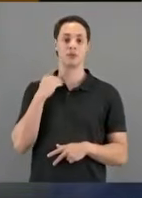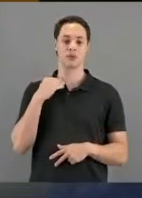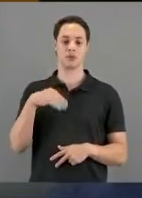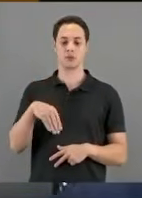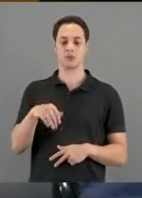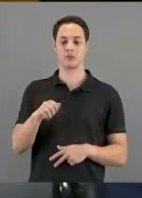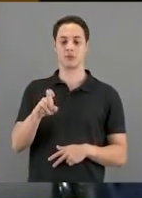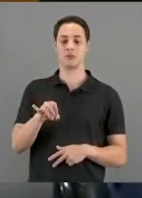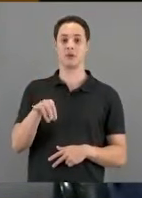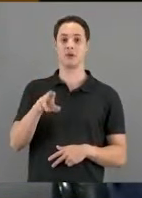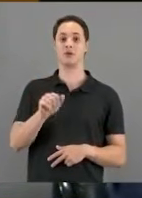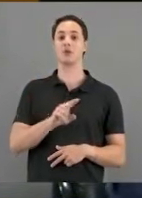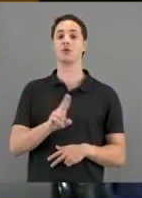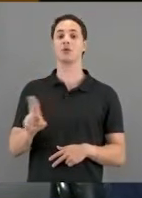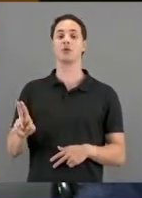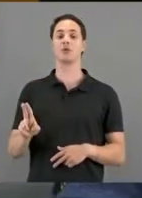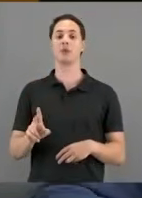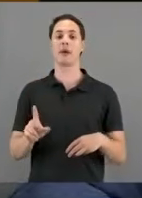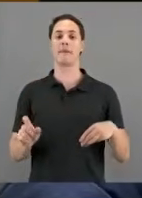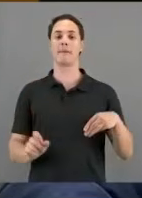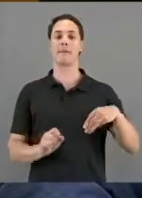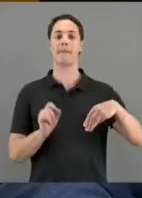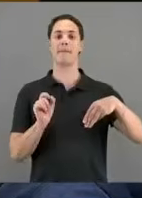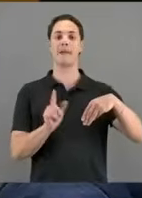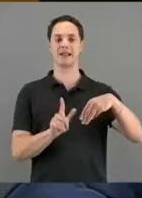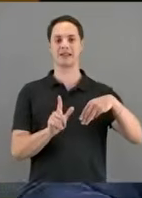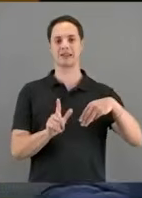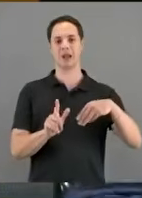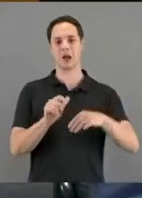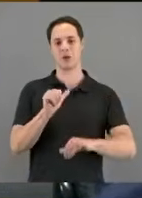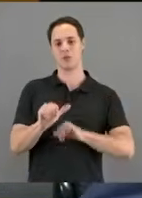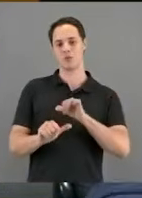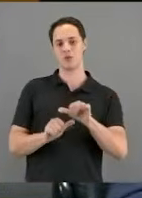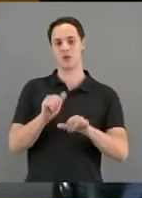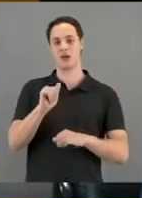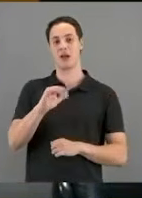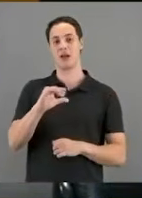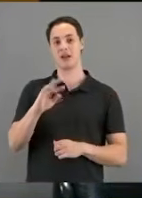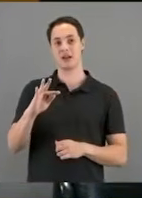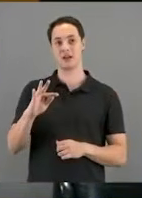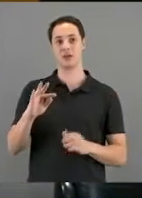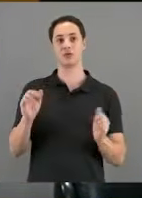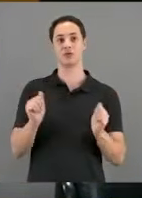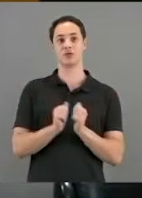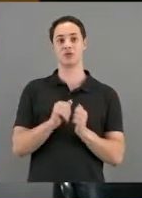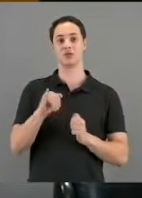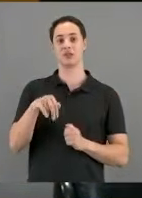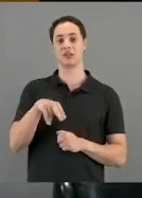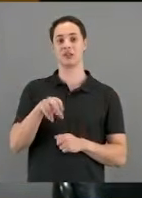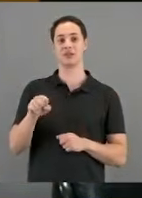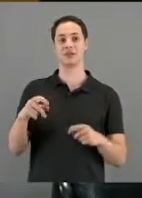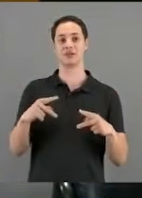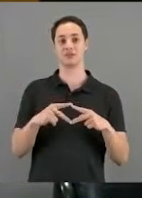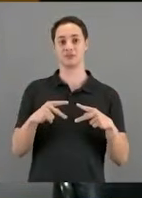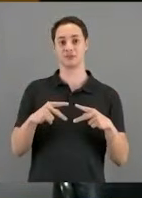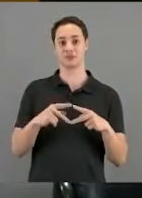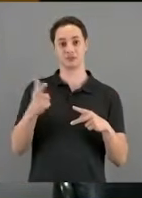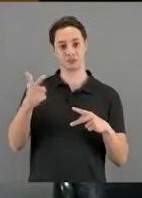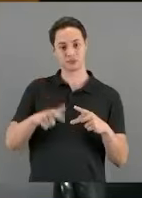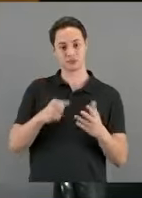Banco Master e renova o seu IACT com o INSS. Aqui o Diário Oficial.